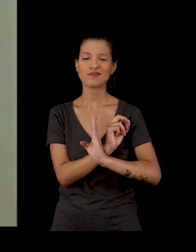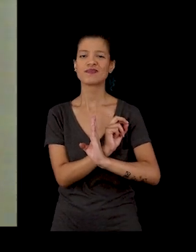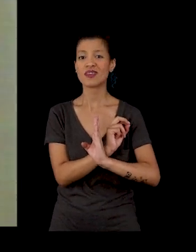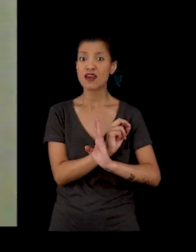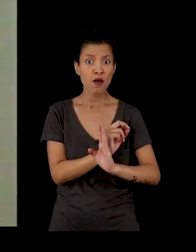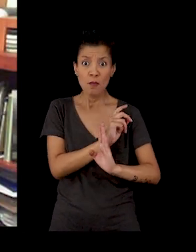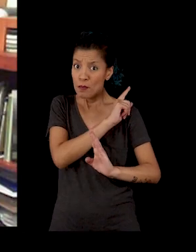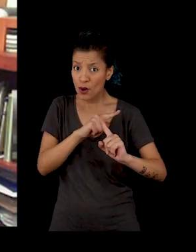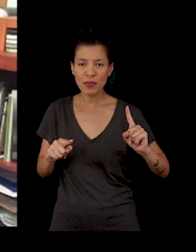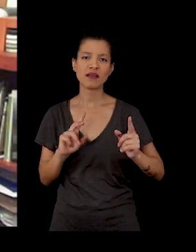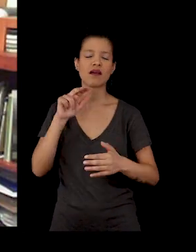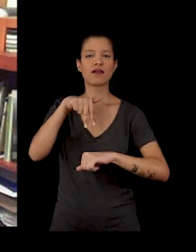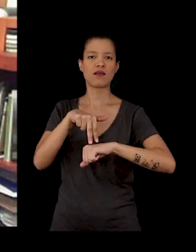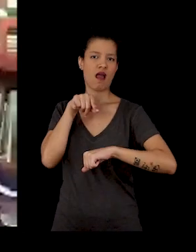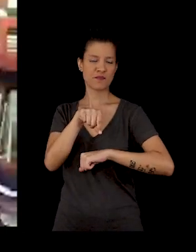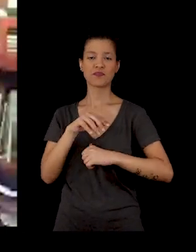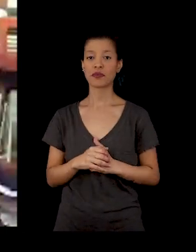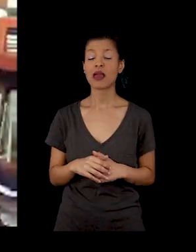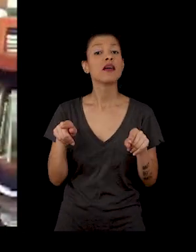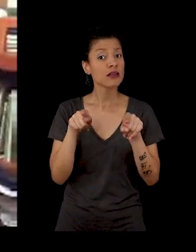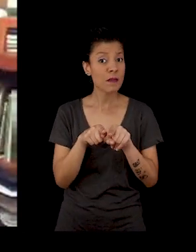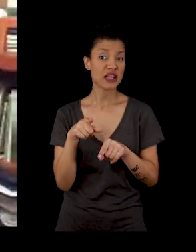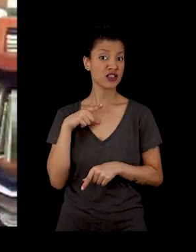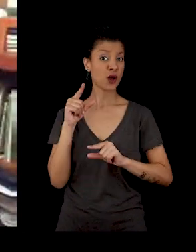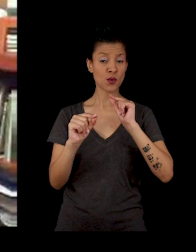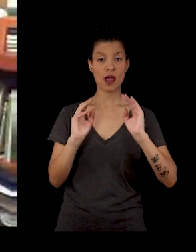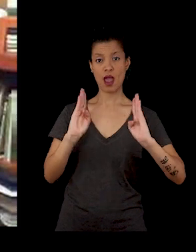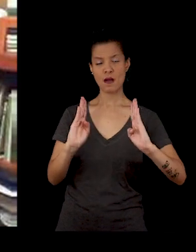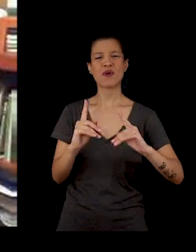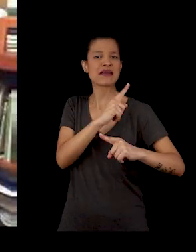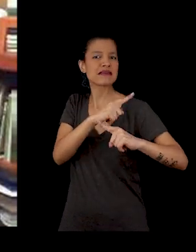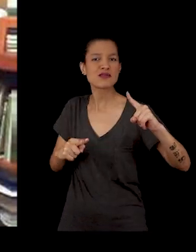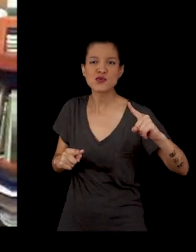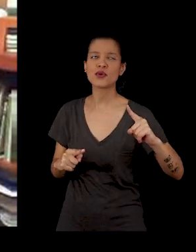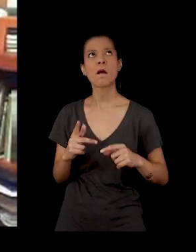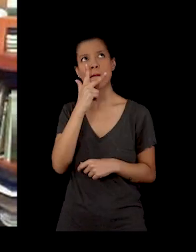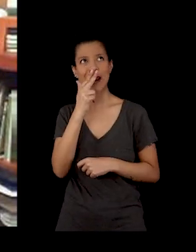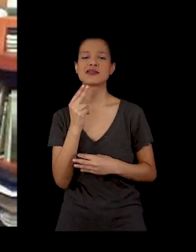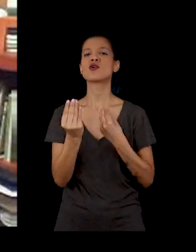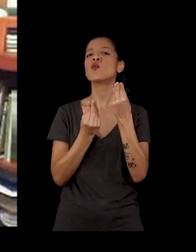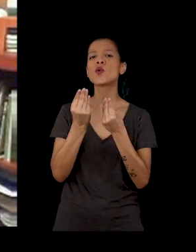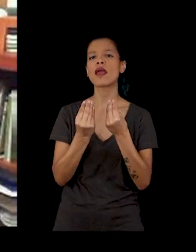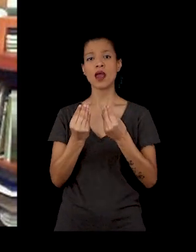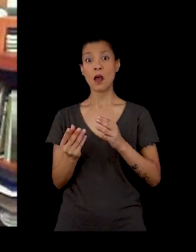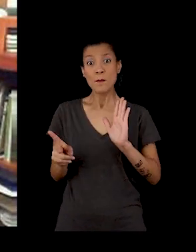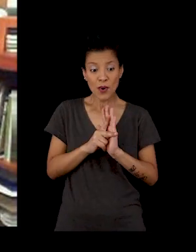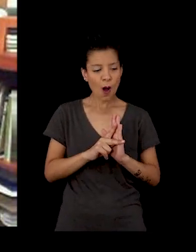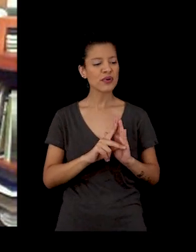foi proibida nos palcos. A censura não é que ela corta coisas de